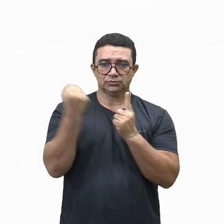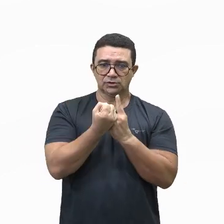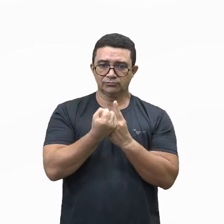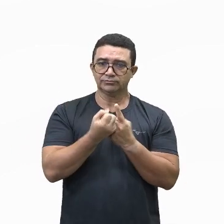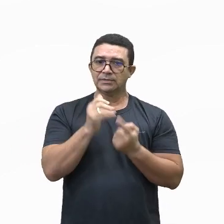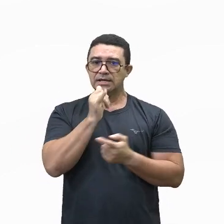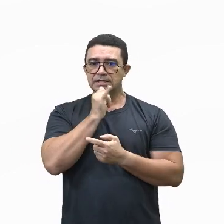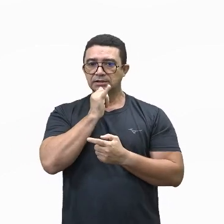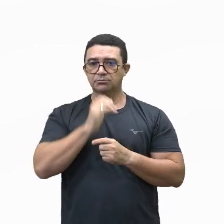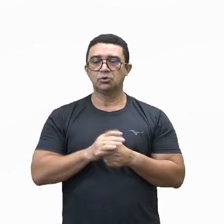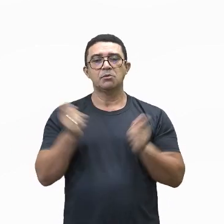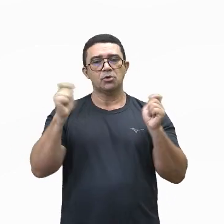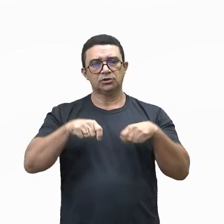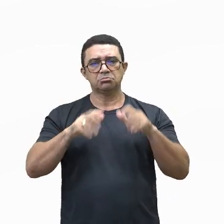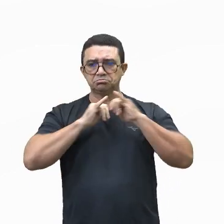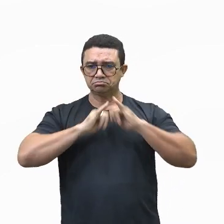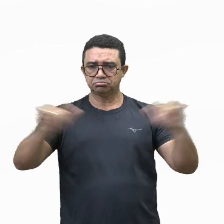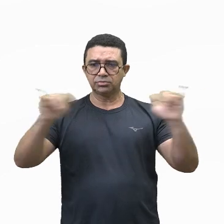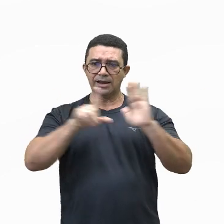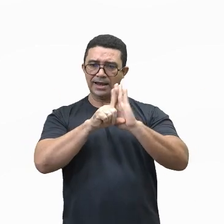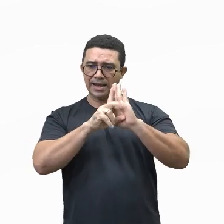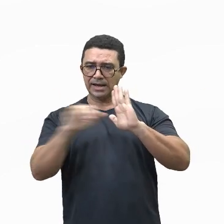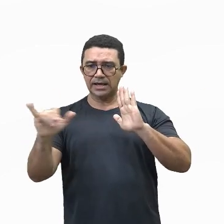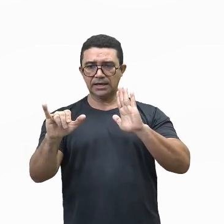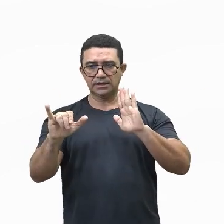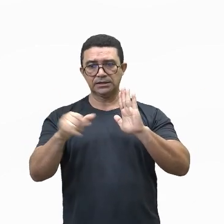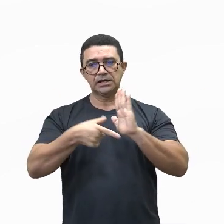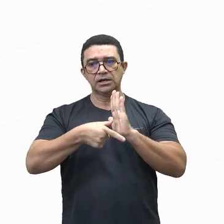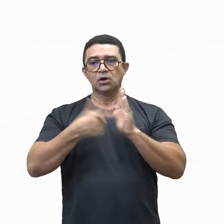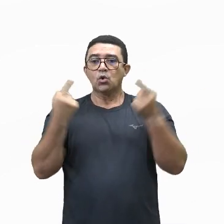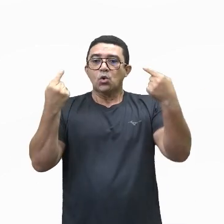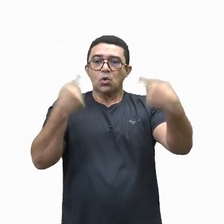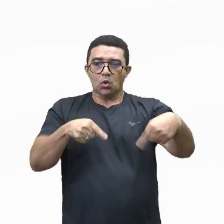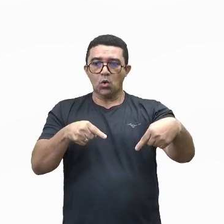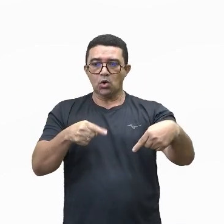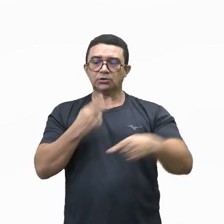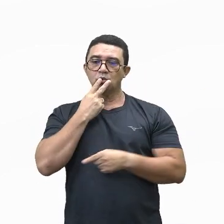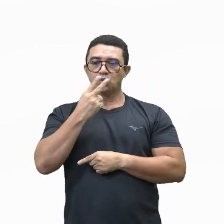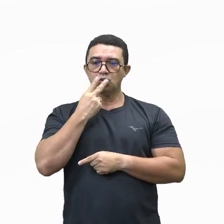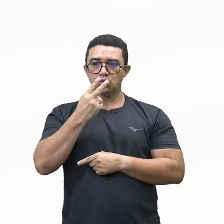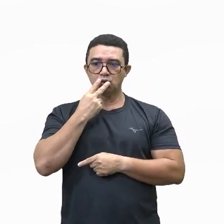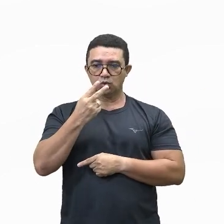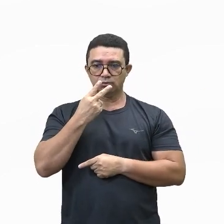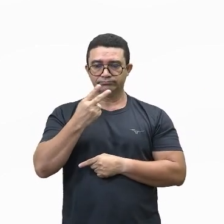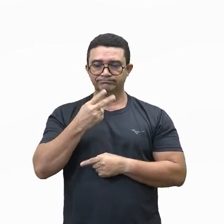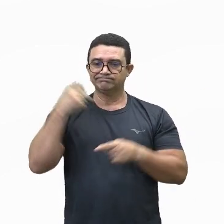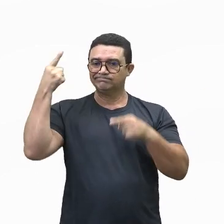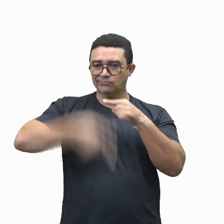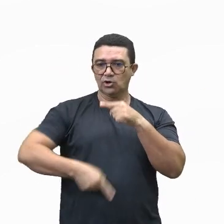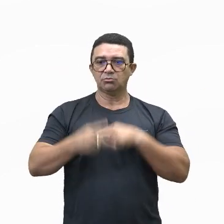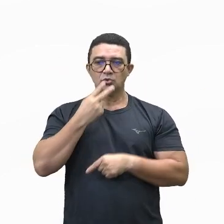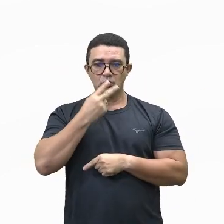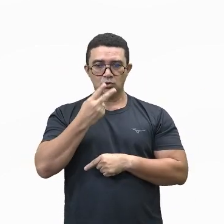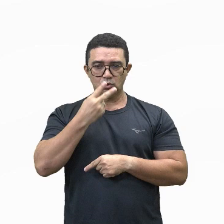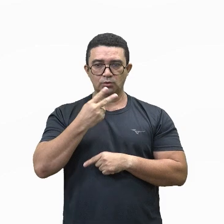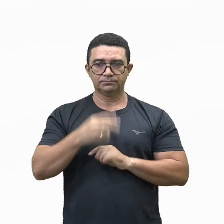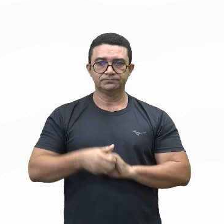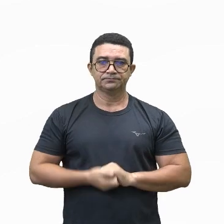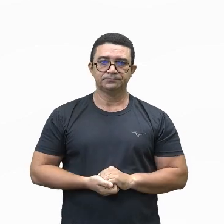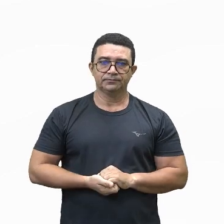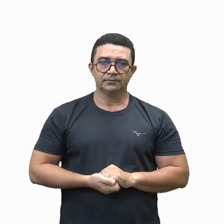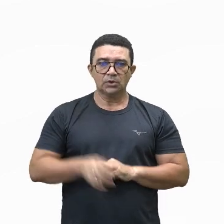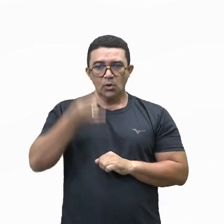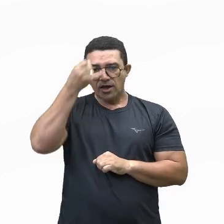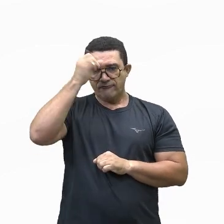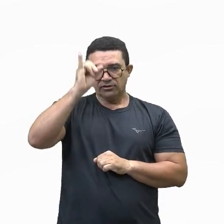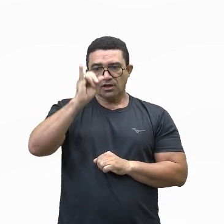como, por exemplo, podemos citar leis antitabagismo, isto é, que proíbe o fumo, para